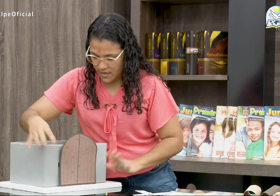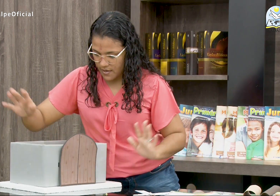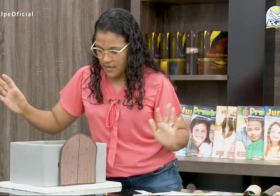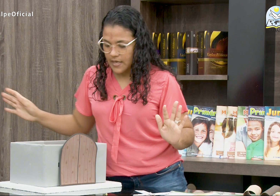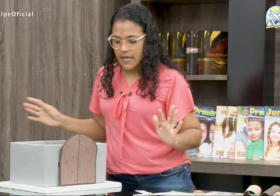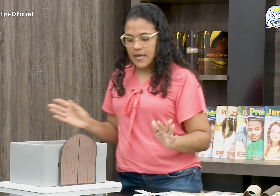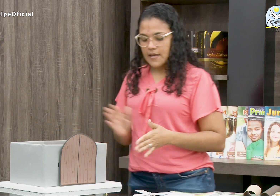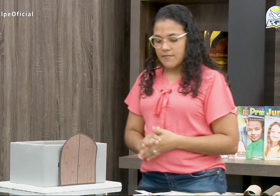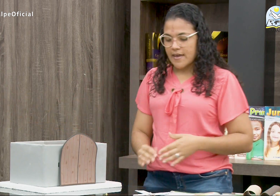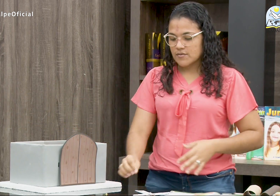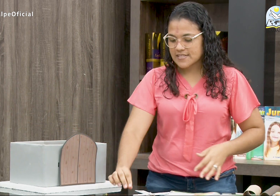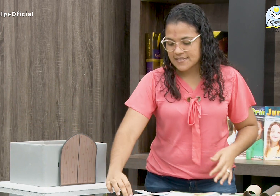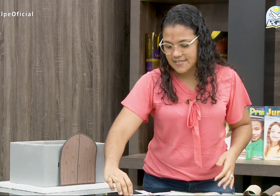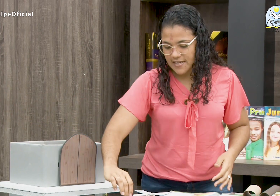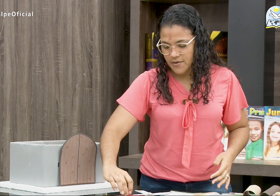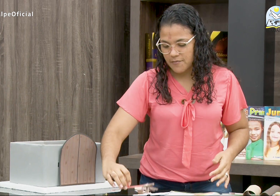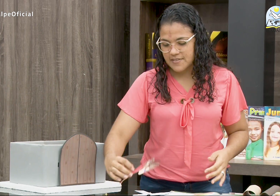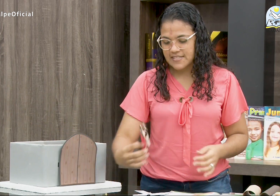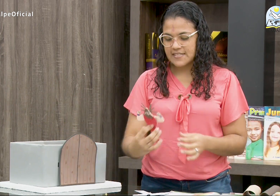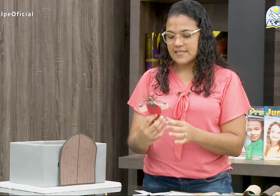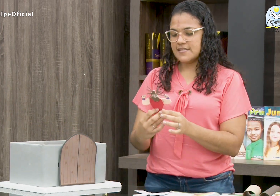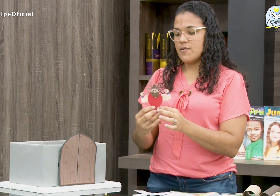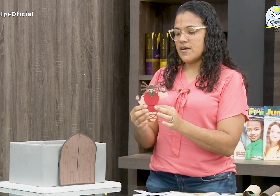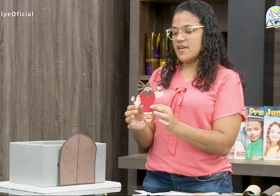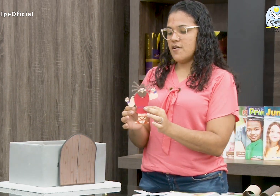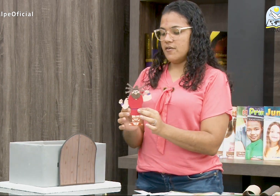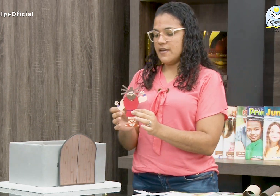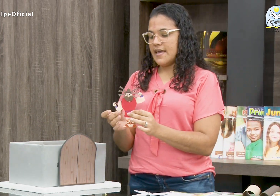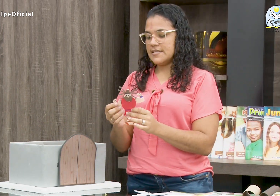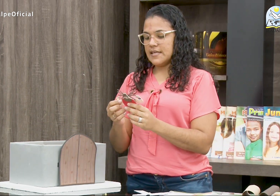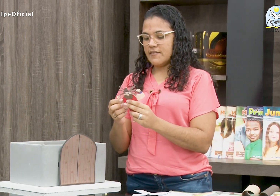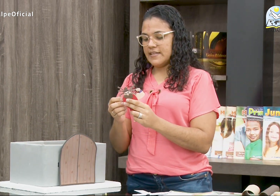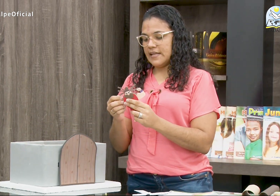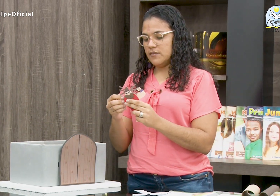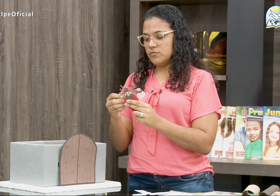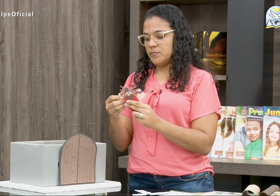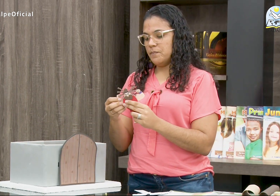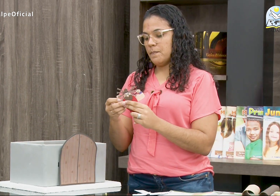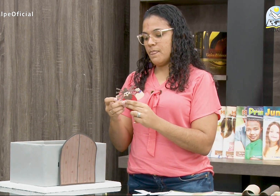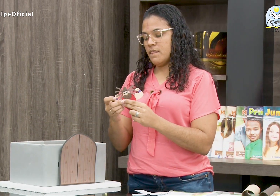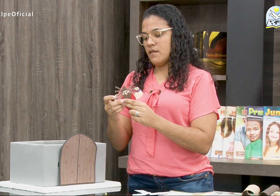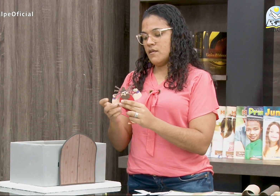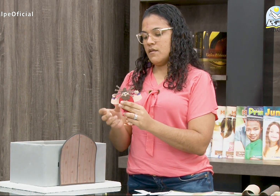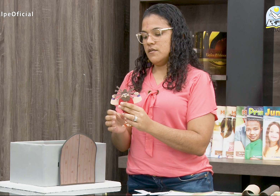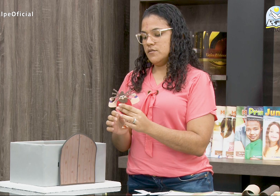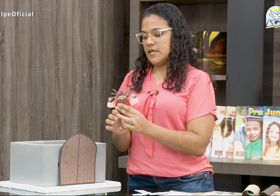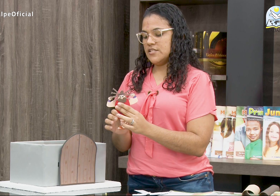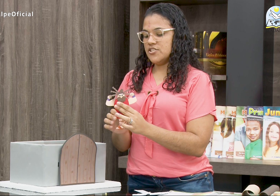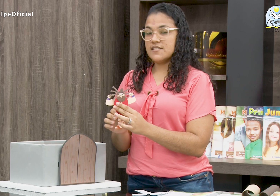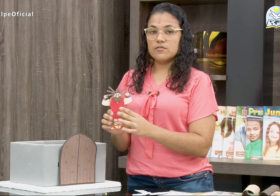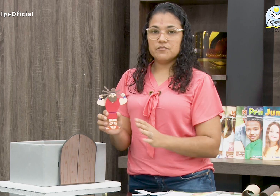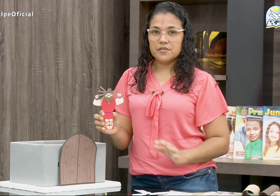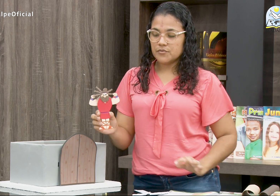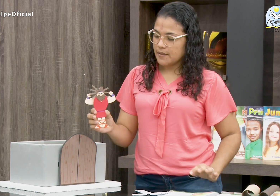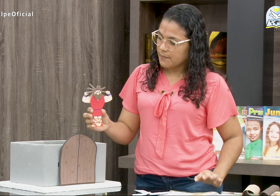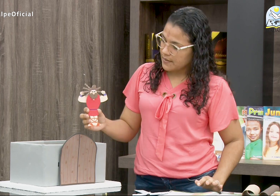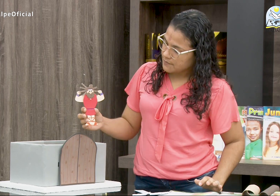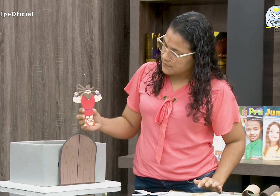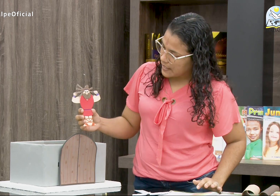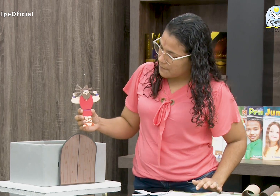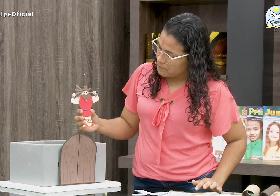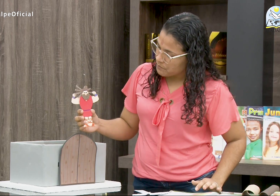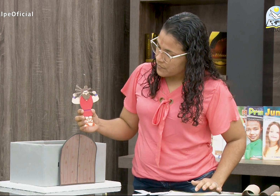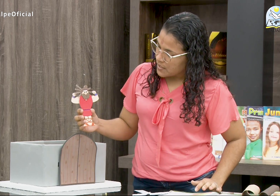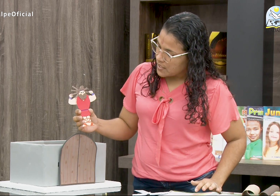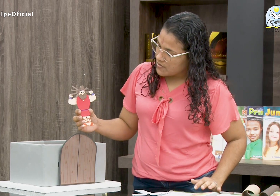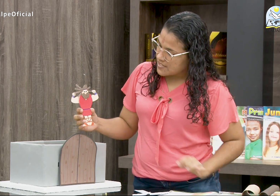aqui e vem o Sansão. E eu fiz esse Sansão aqui, ó. É esse daqui, vai estar lá no... na descrição do vídeo também,